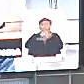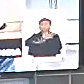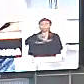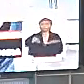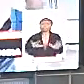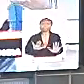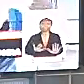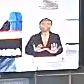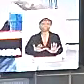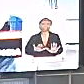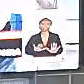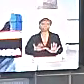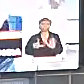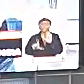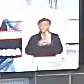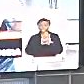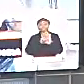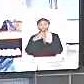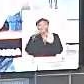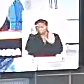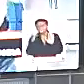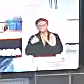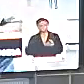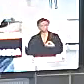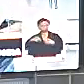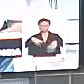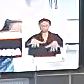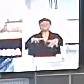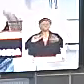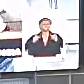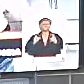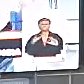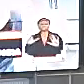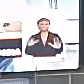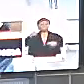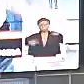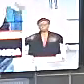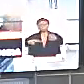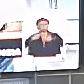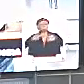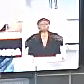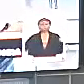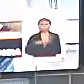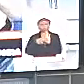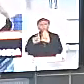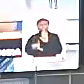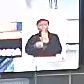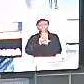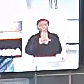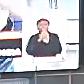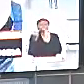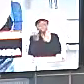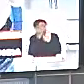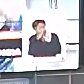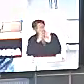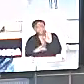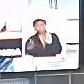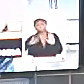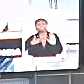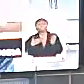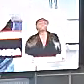cumpridas eu não volto mais em audiência pública para discutir uma coisa que é meu direito lei tem que ser cumprida que a assembleia Tome uma